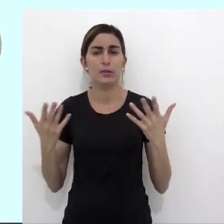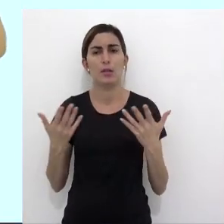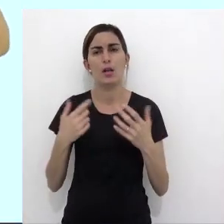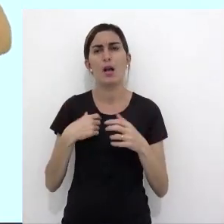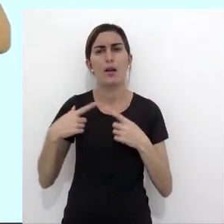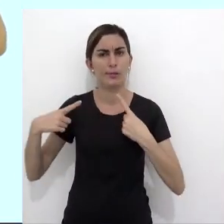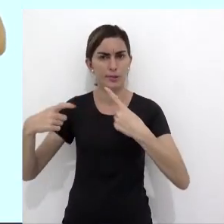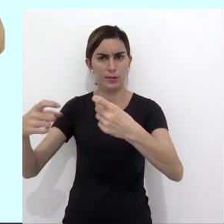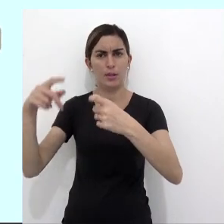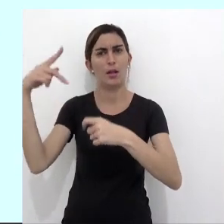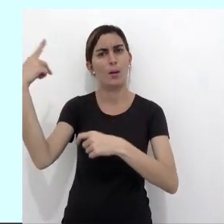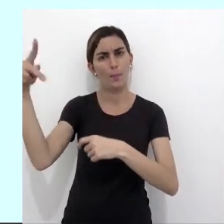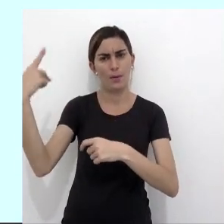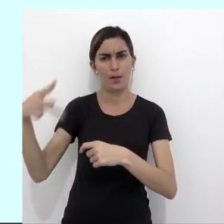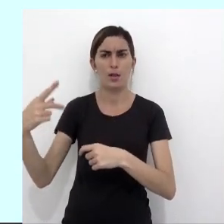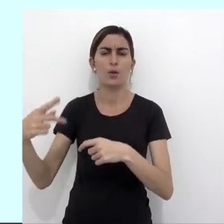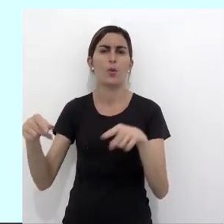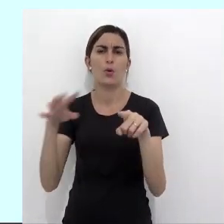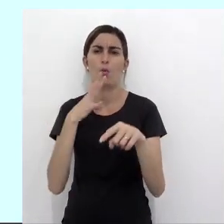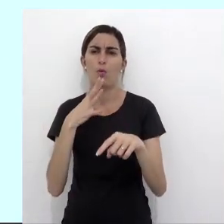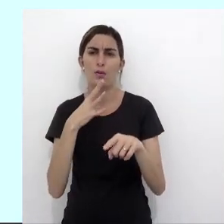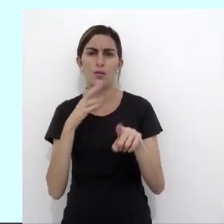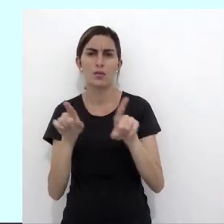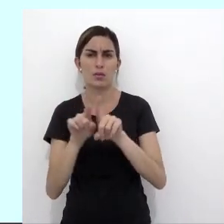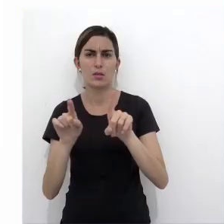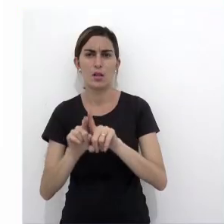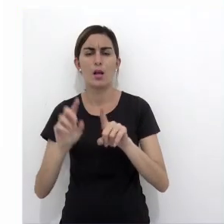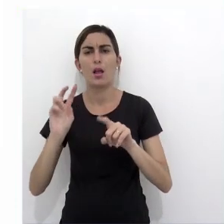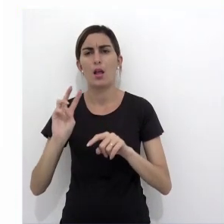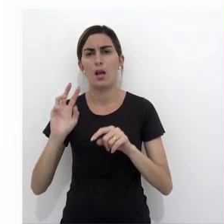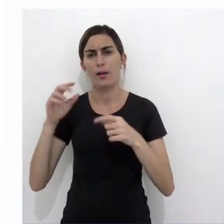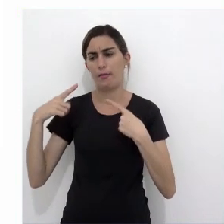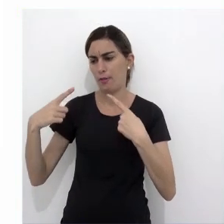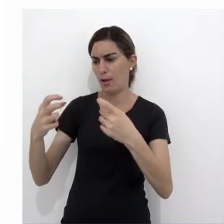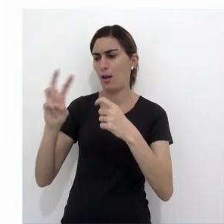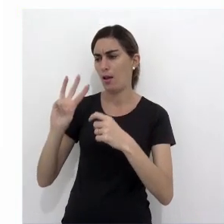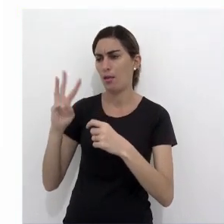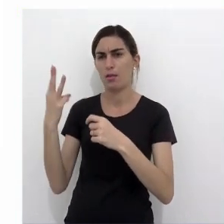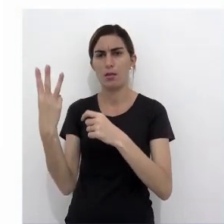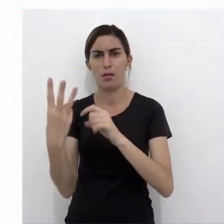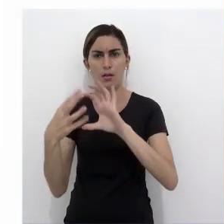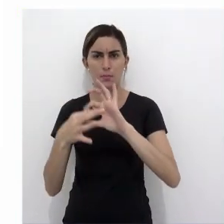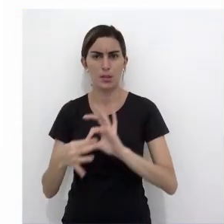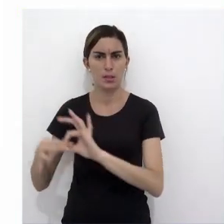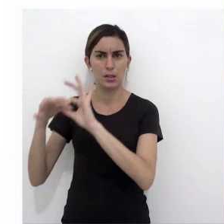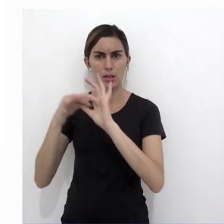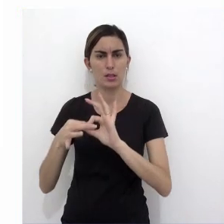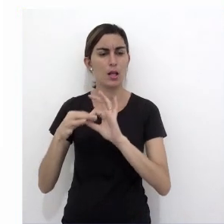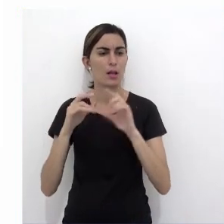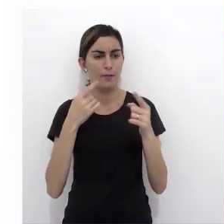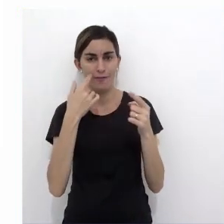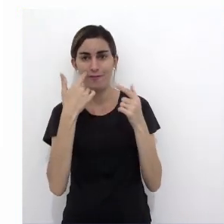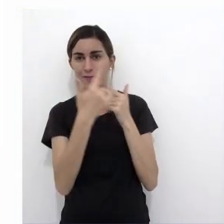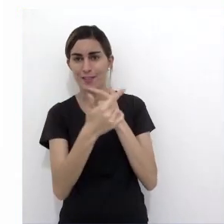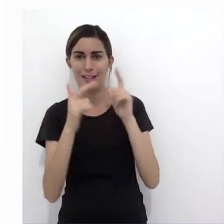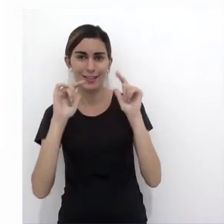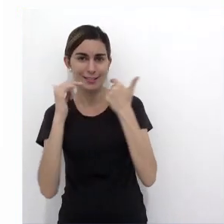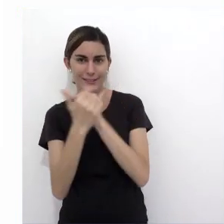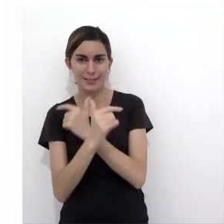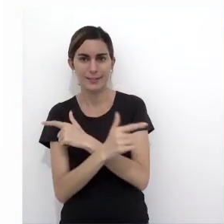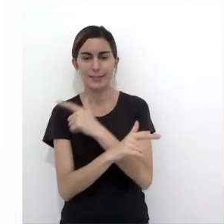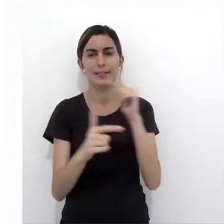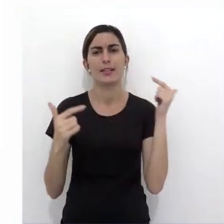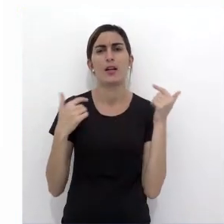Paraguai ela é também conhecida como a Guerra da Tríplice Aliança. Nessa charge aí, né, bem engraçada, você pode observar, não